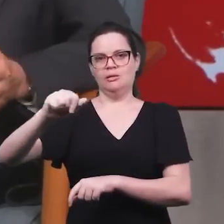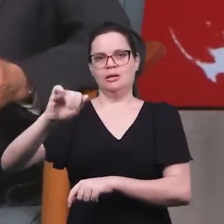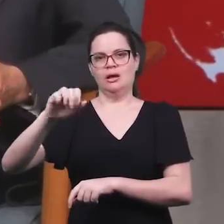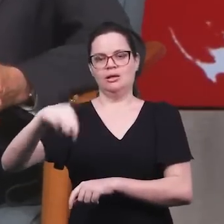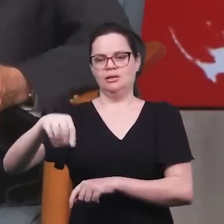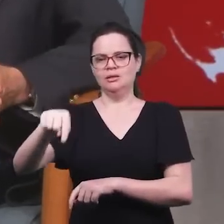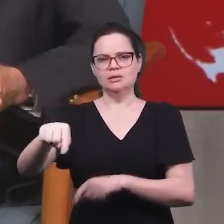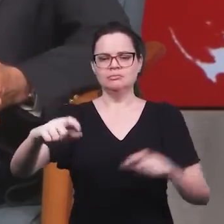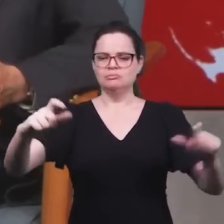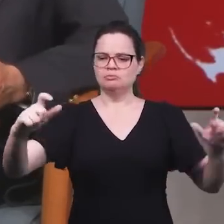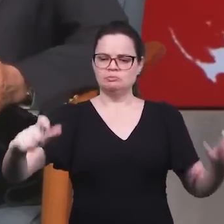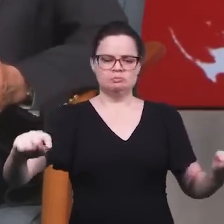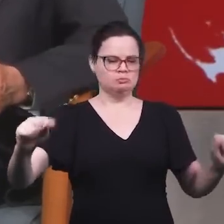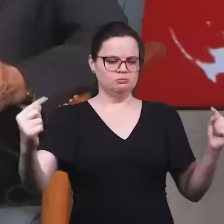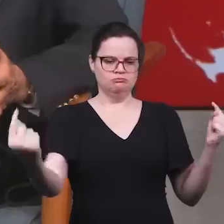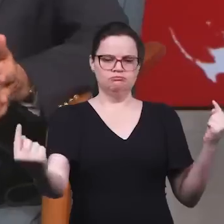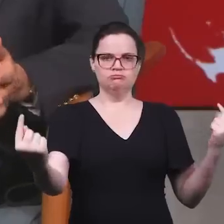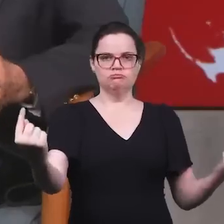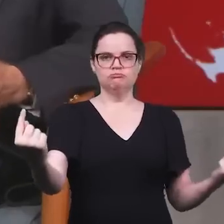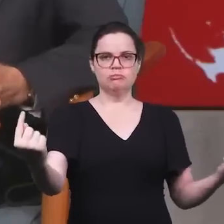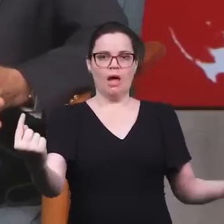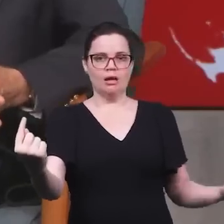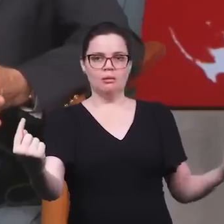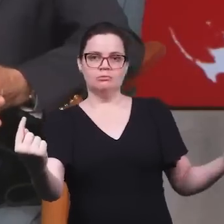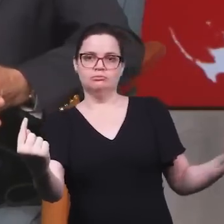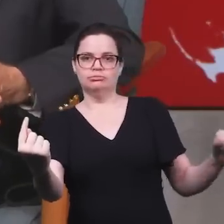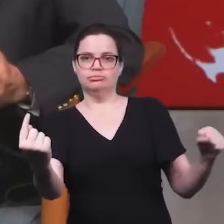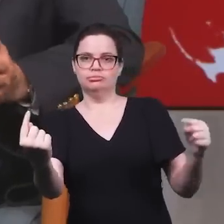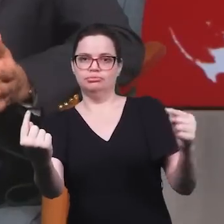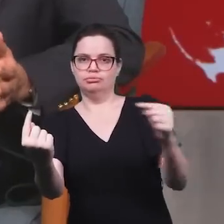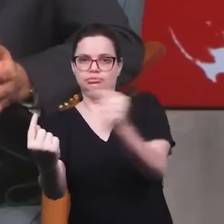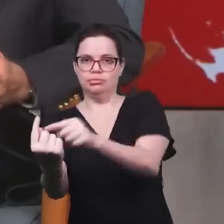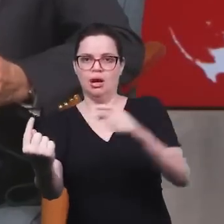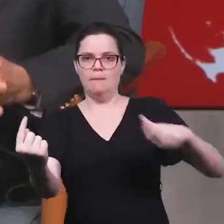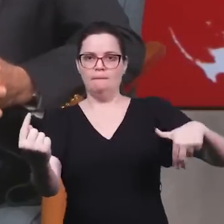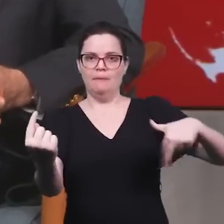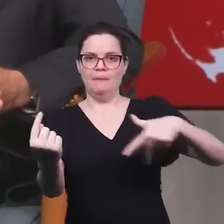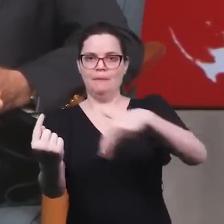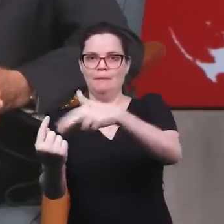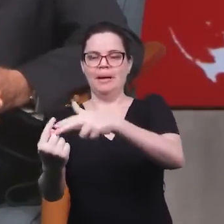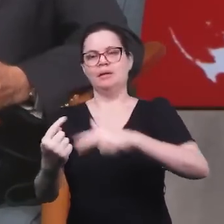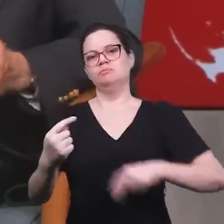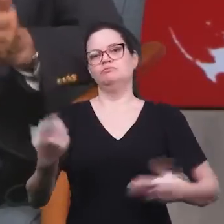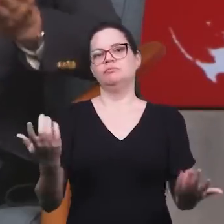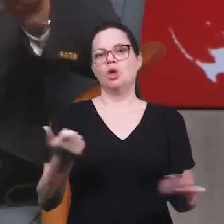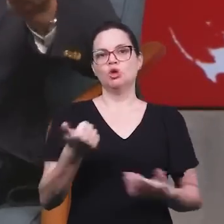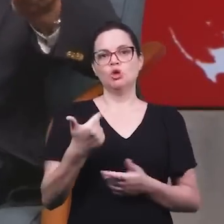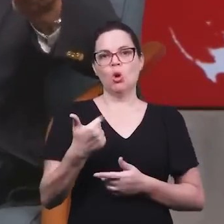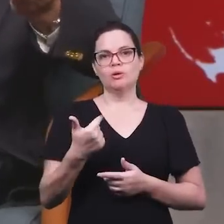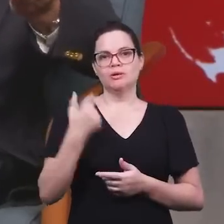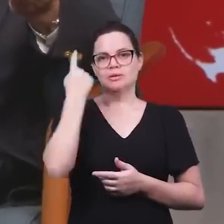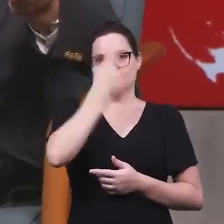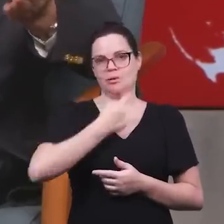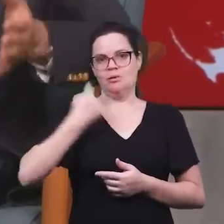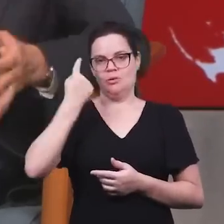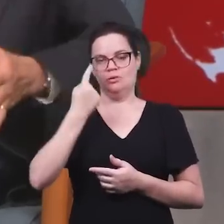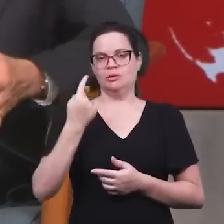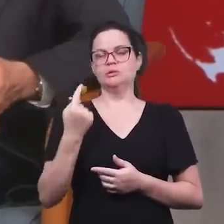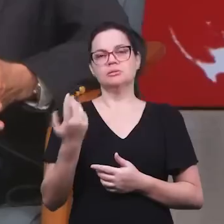média de 4 a 5 quilômetros por hora numa caminhada normal. É